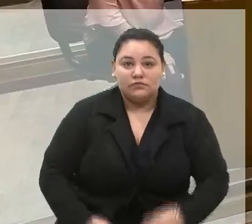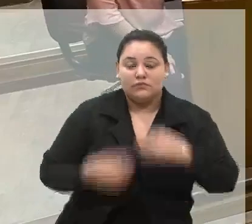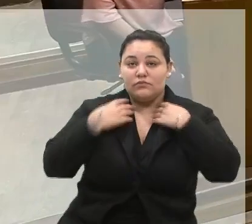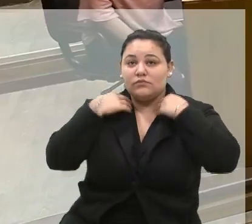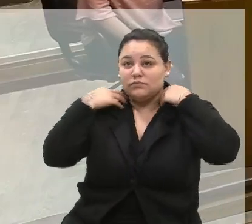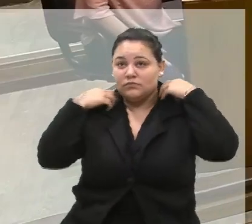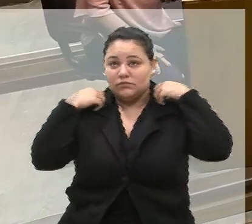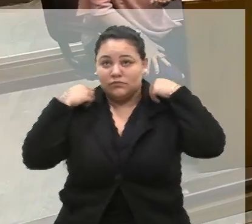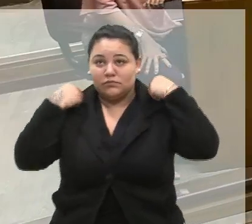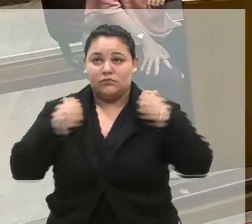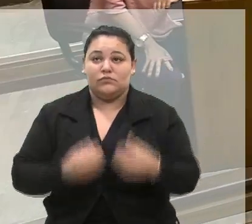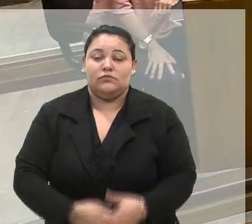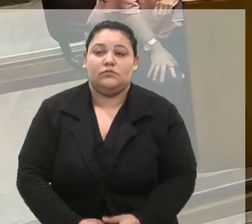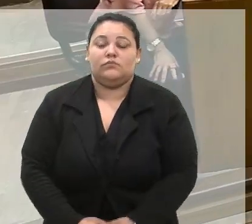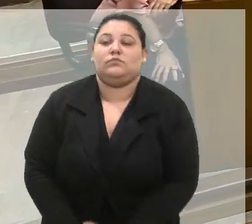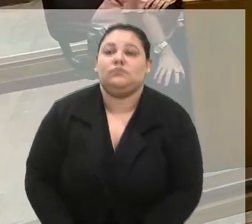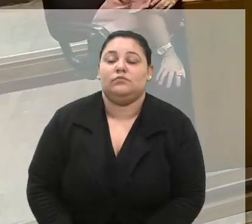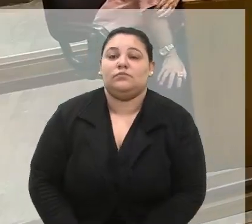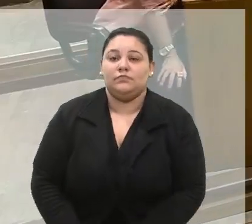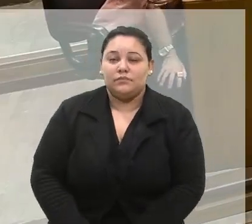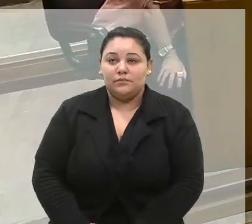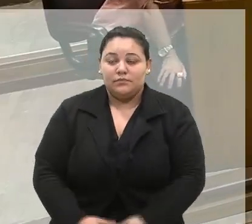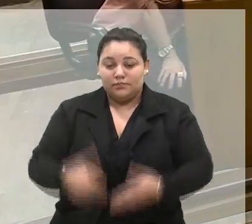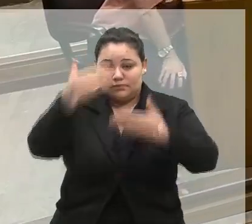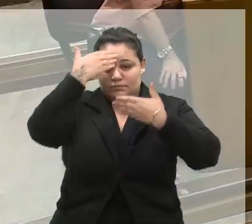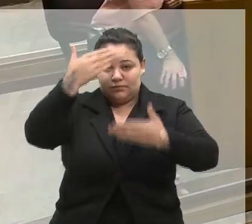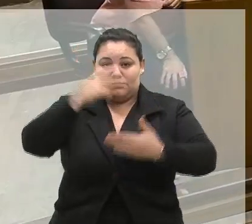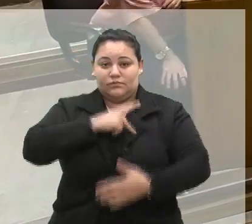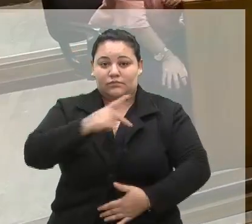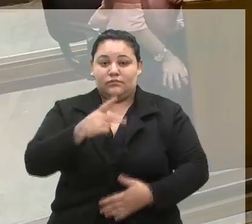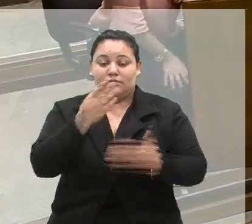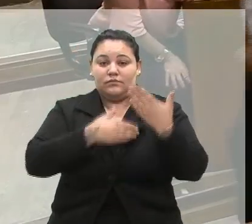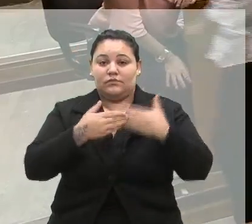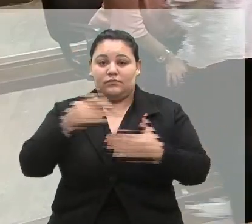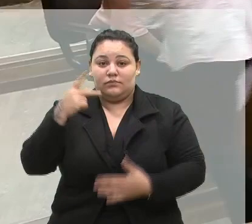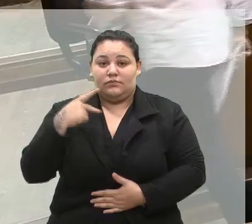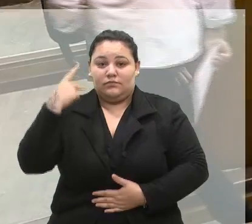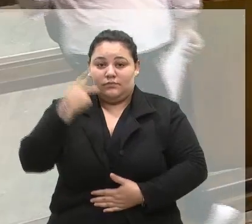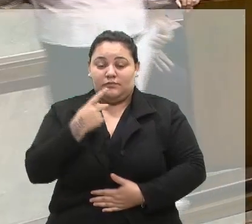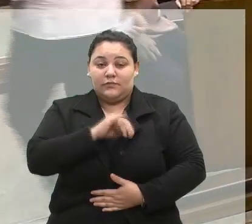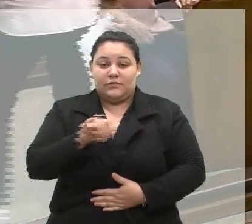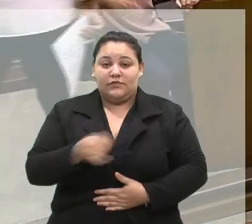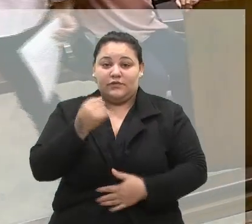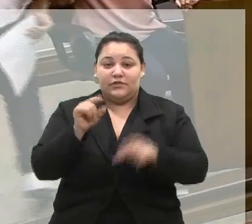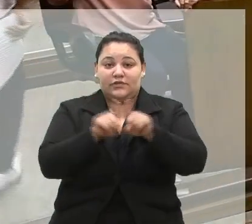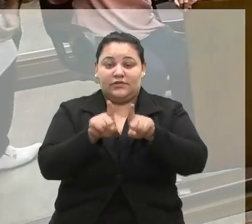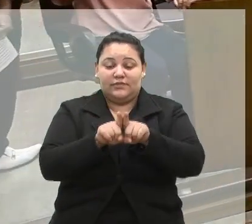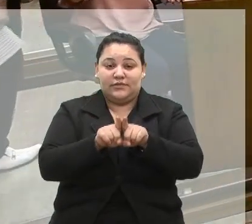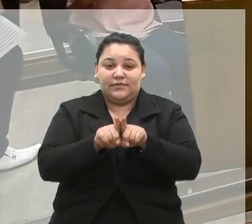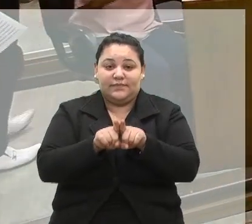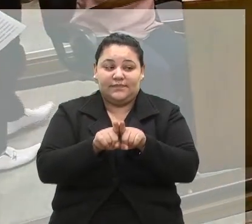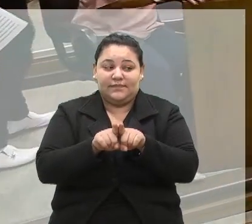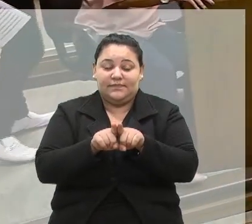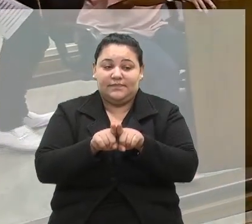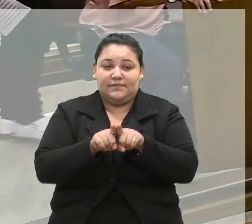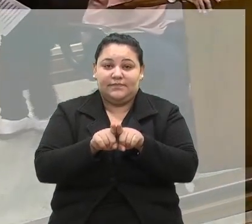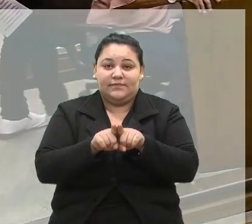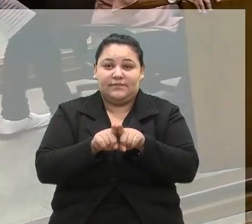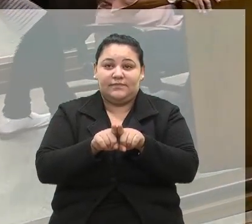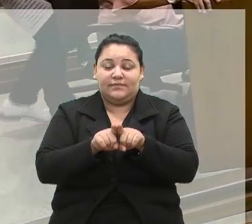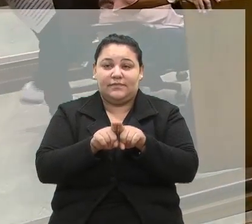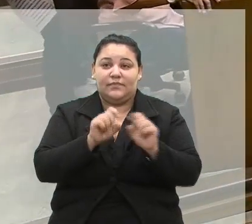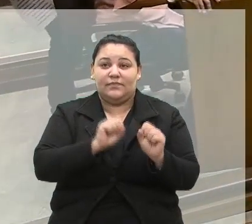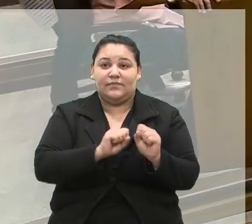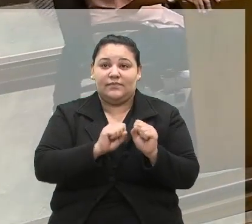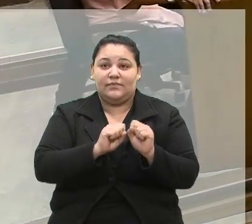Senhora Presidente Marisol, senhoras e senhores vereadores, aproveitando até para